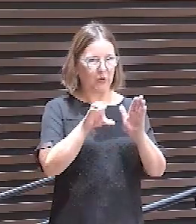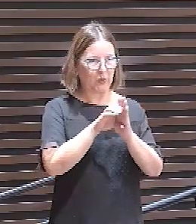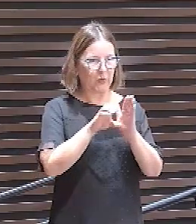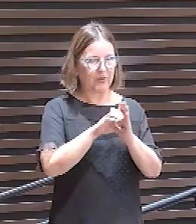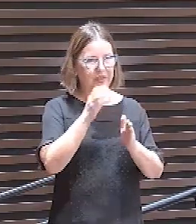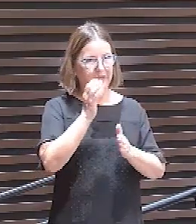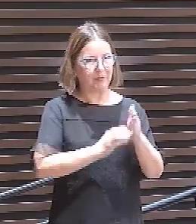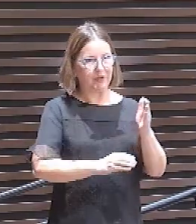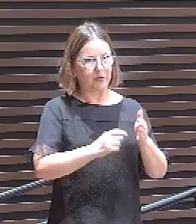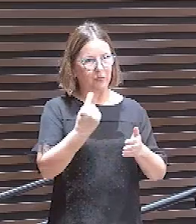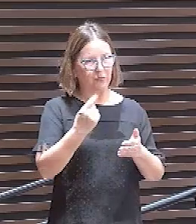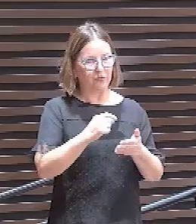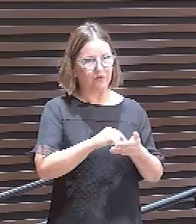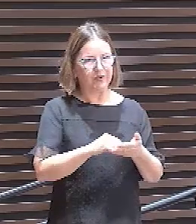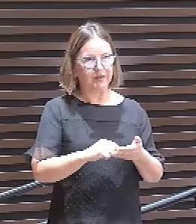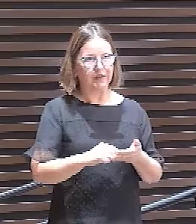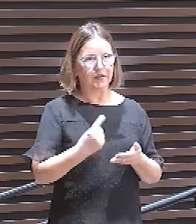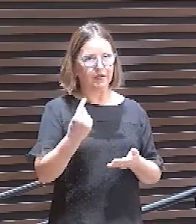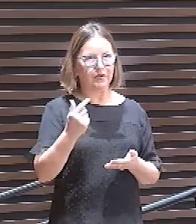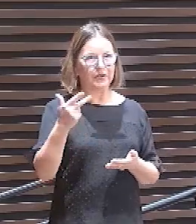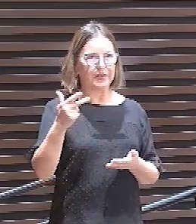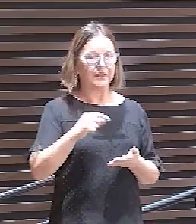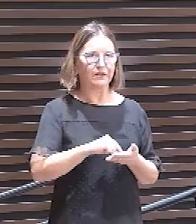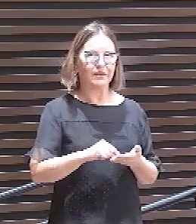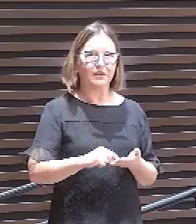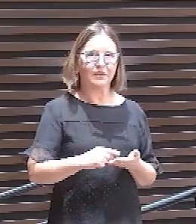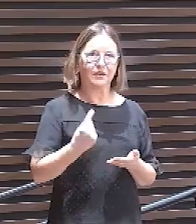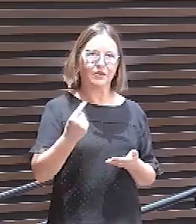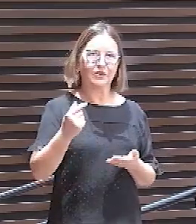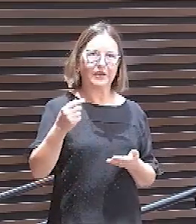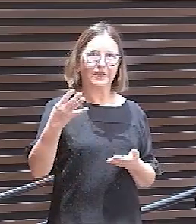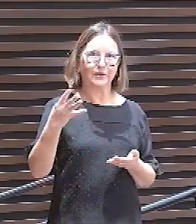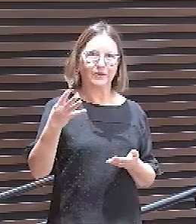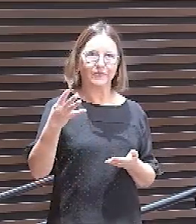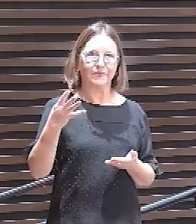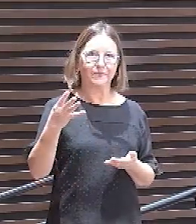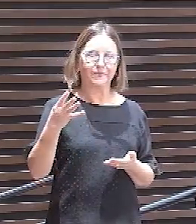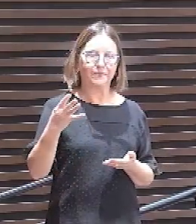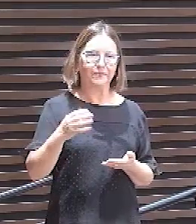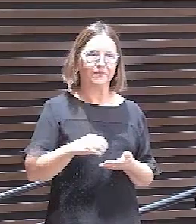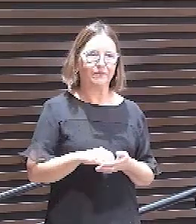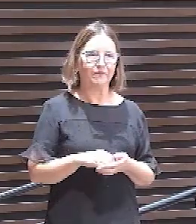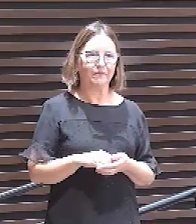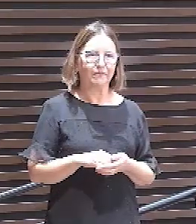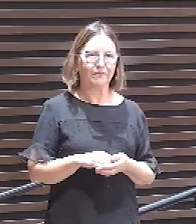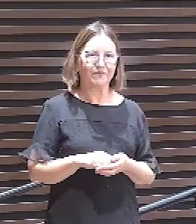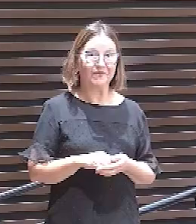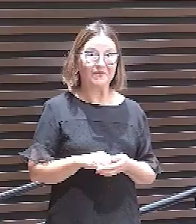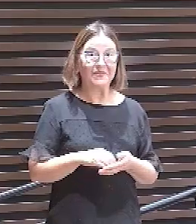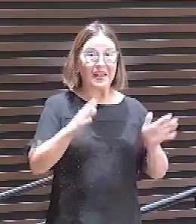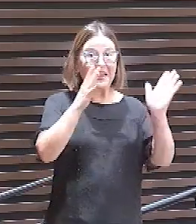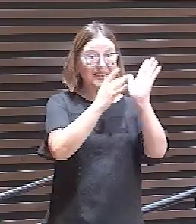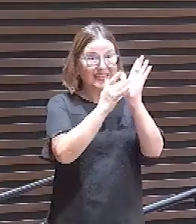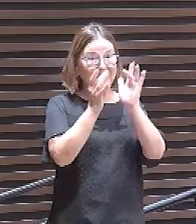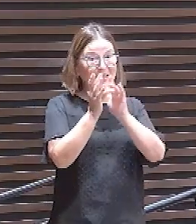versículo 13 e 14, Colossenses 1, 13 e 14, ele diz, ele nos